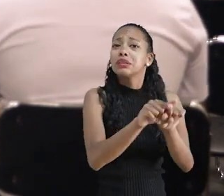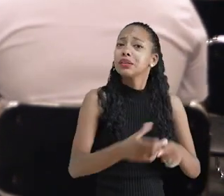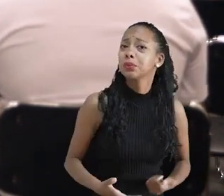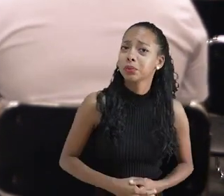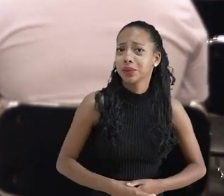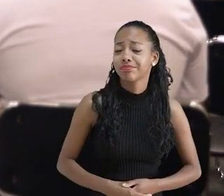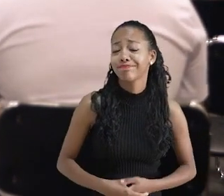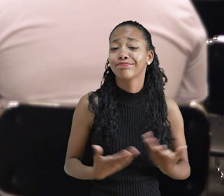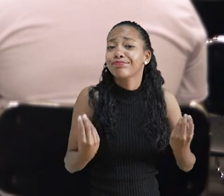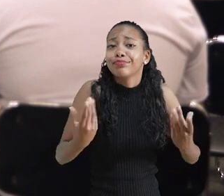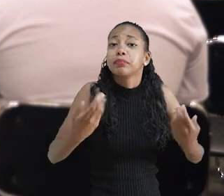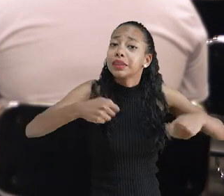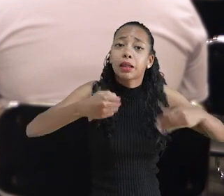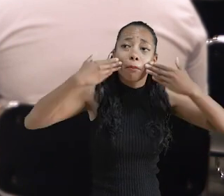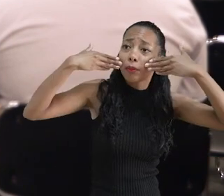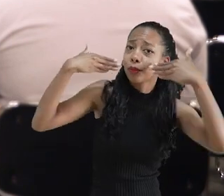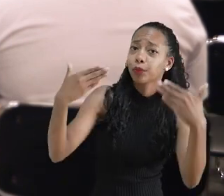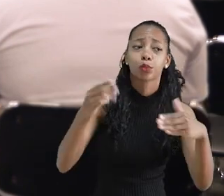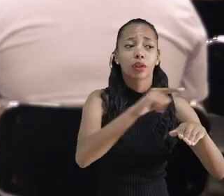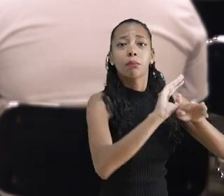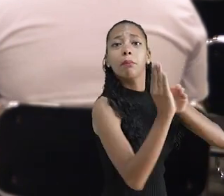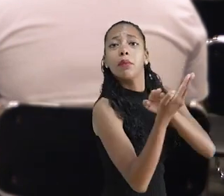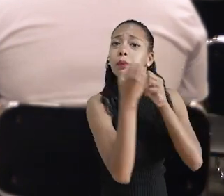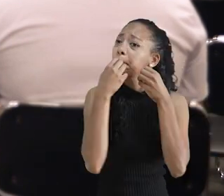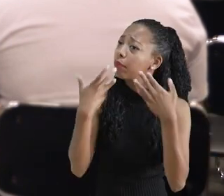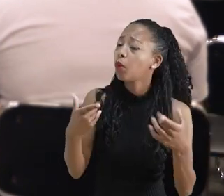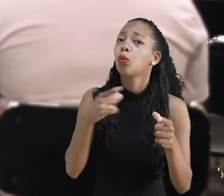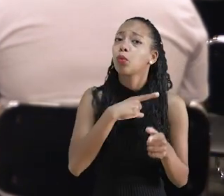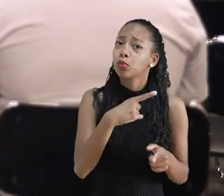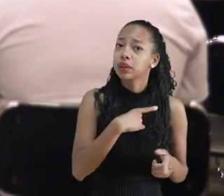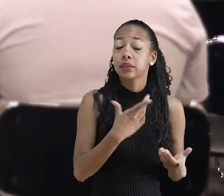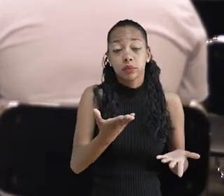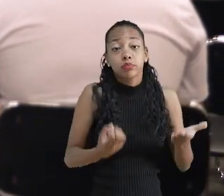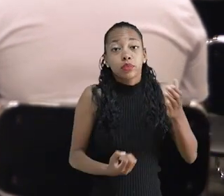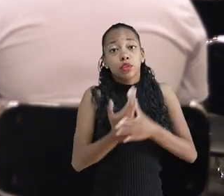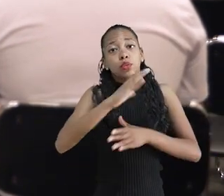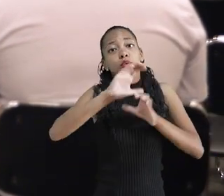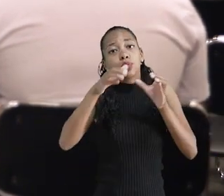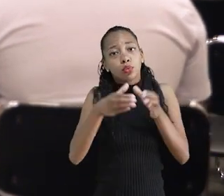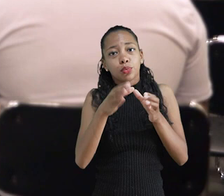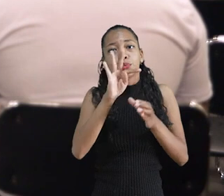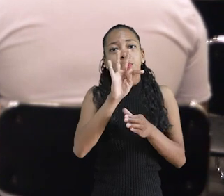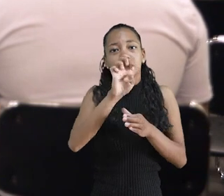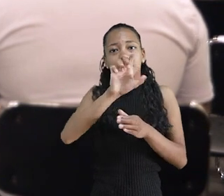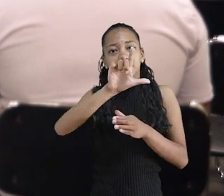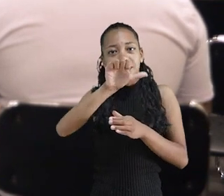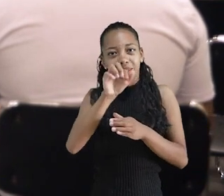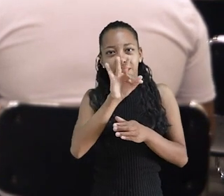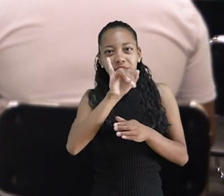visibilidade então a gente precisa fazer alguma coisa então tel filme ele surge como a ideia de ser uma TV Comunitária inicialmente